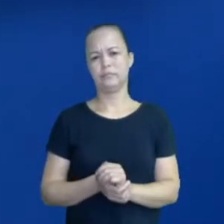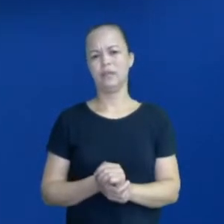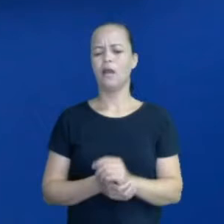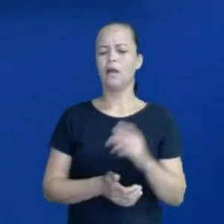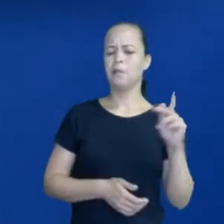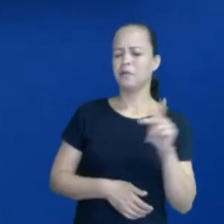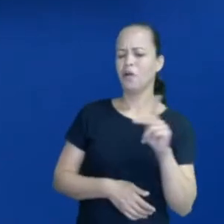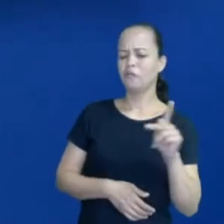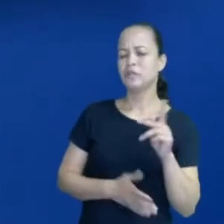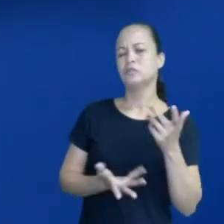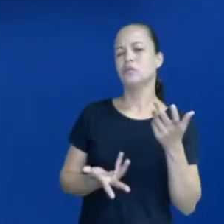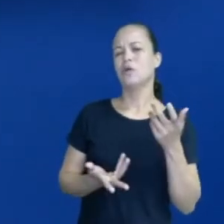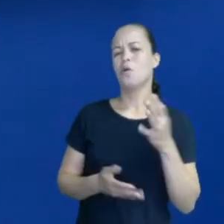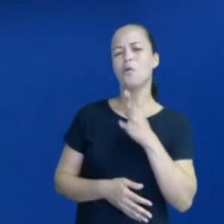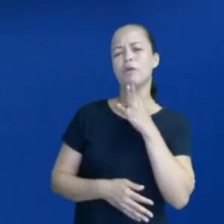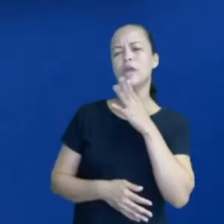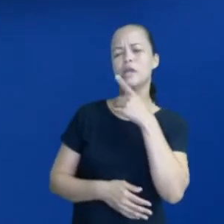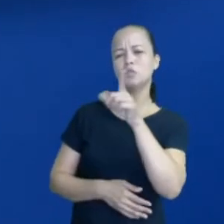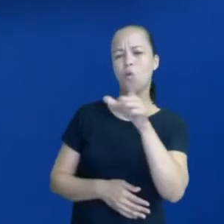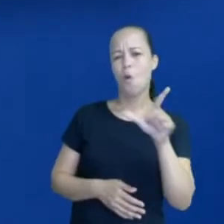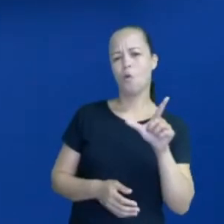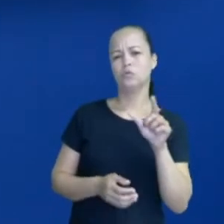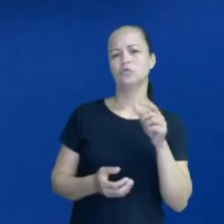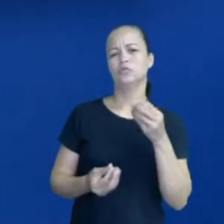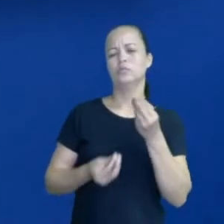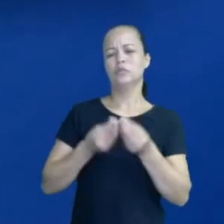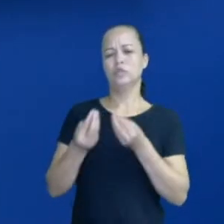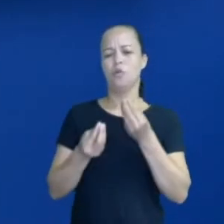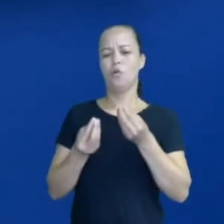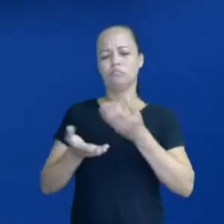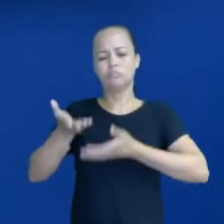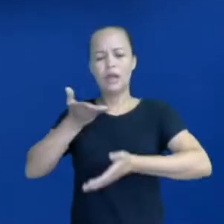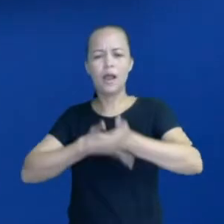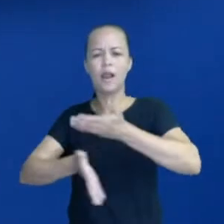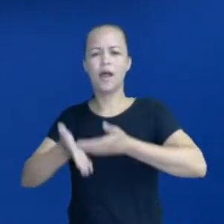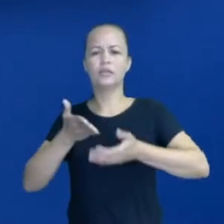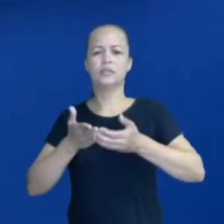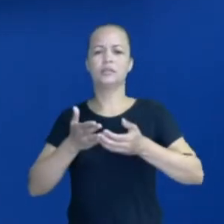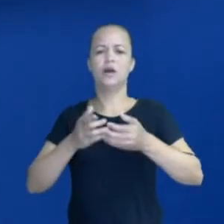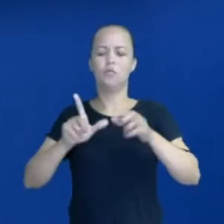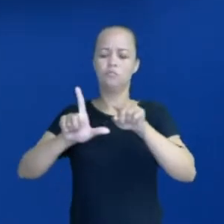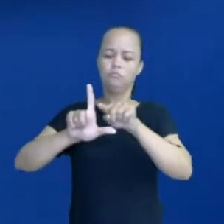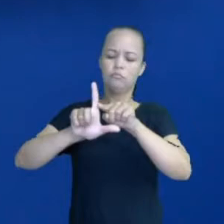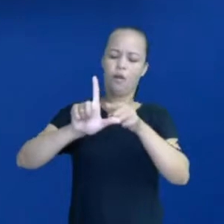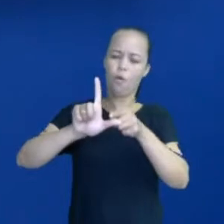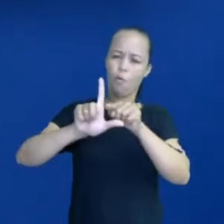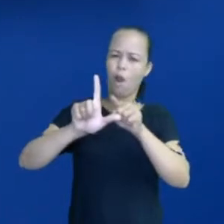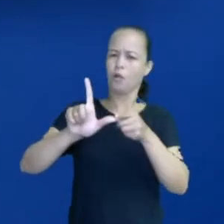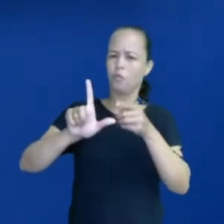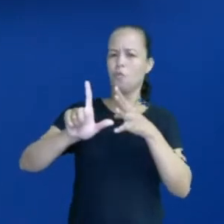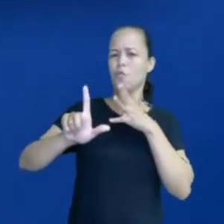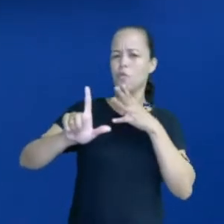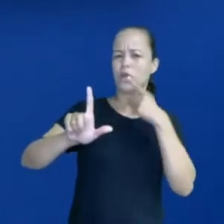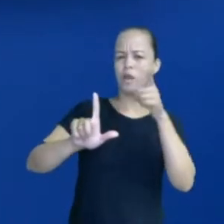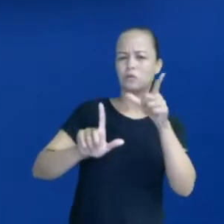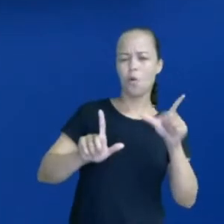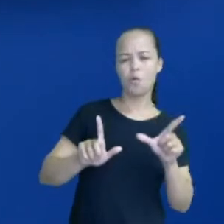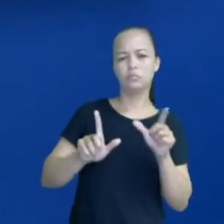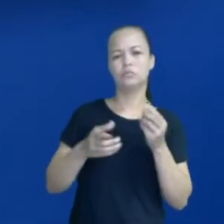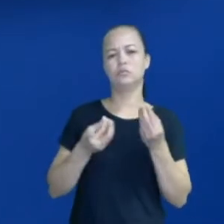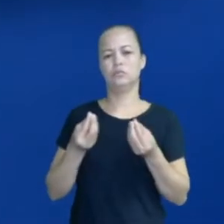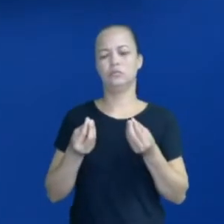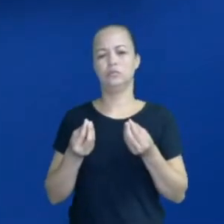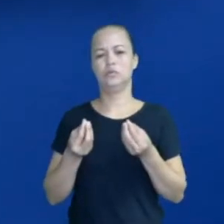tipos, né, de medidas relacionadas ao ângulo. Né? Eu conheço o ângulo de